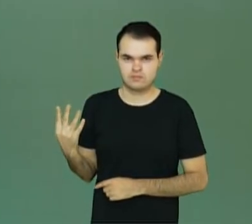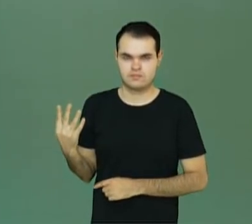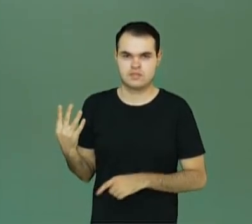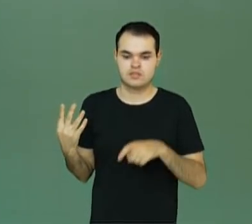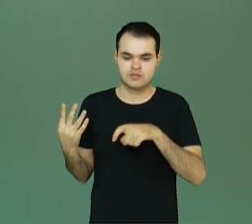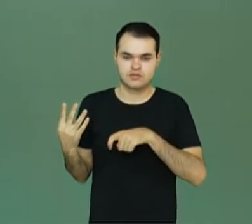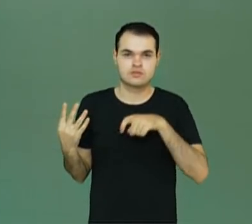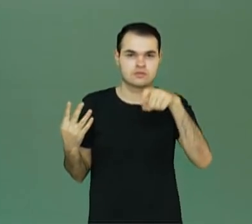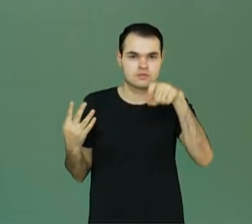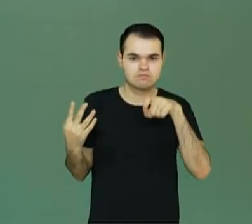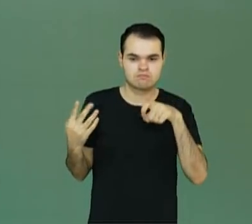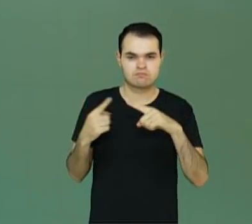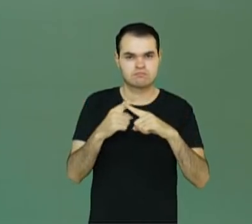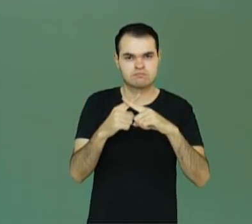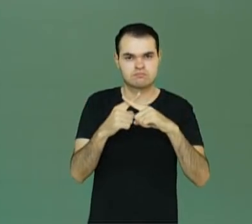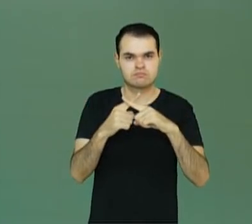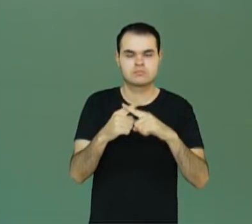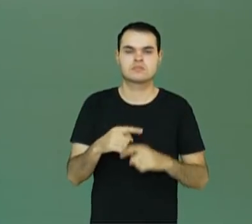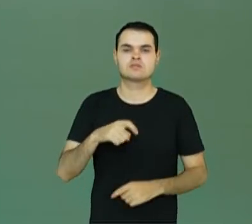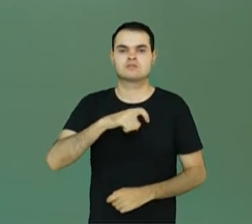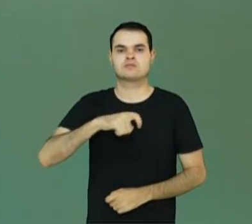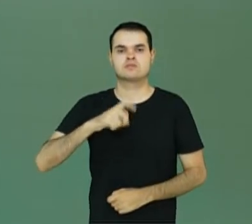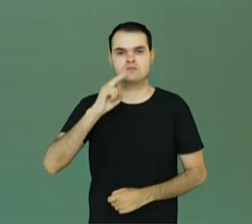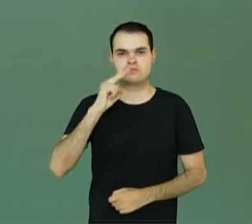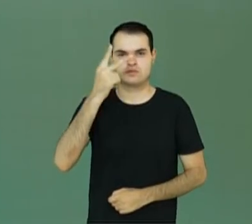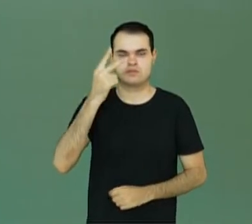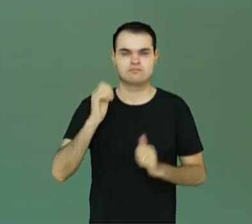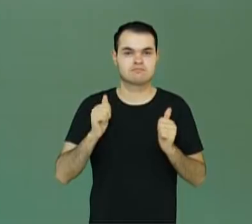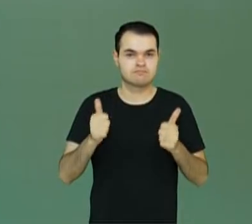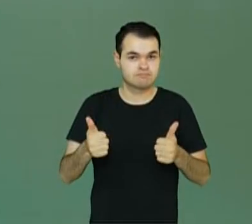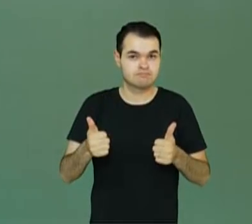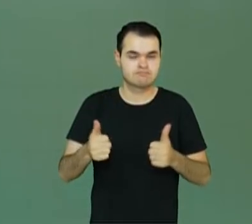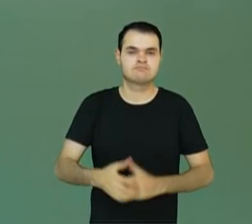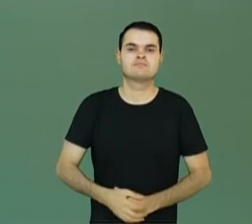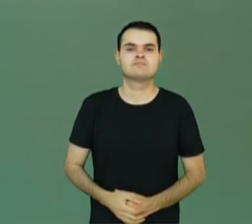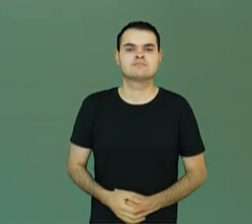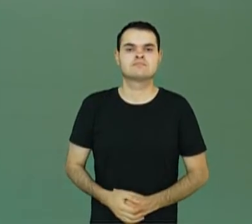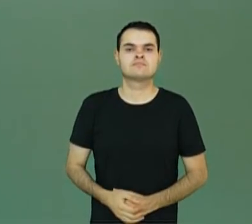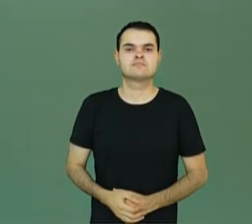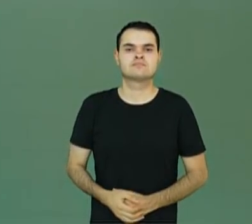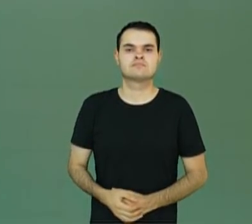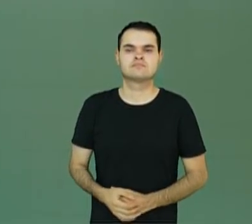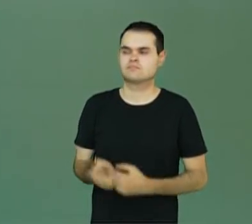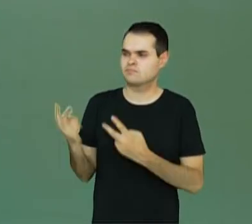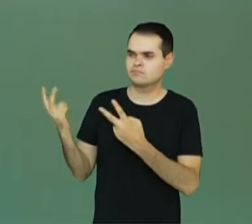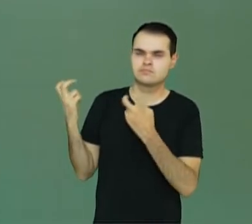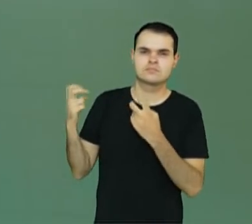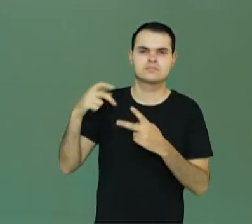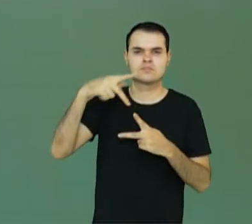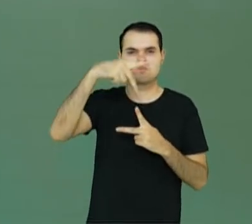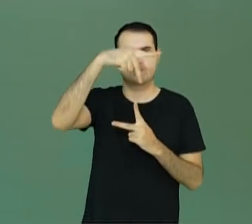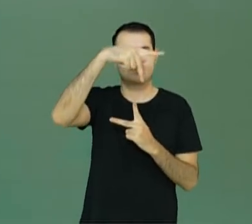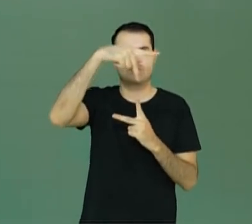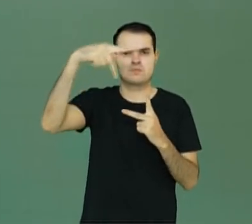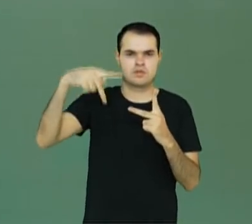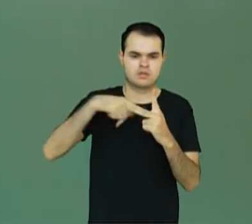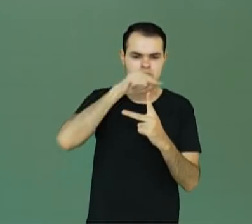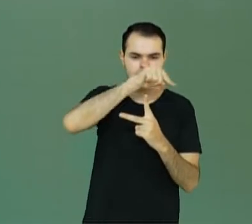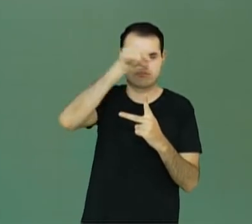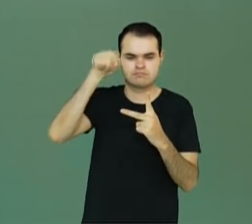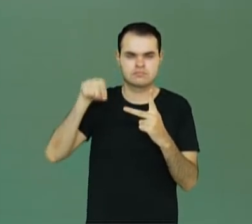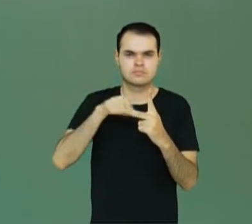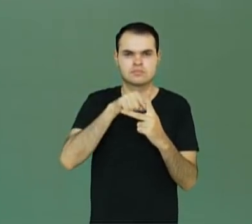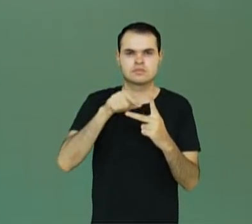x vezes x é x ao quadrado. Certo? Então, o que a gente pode dizer do perímetro e da área